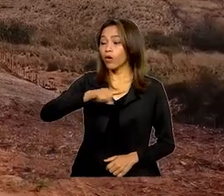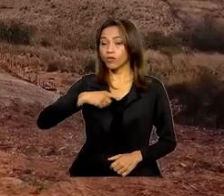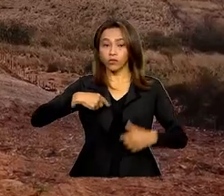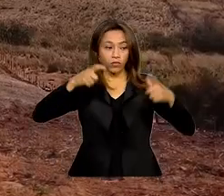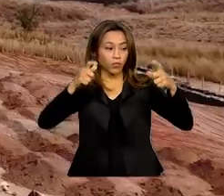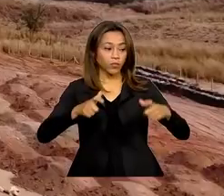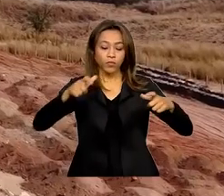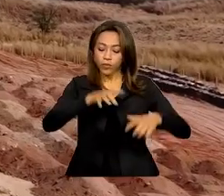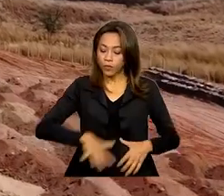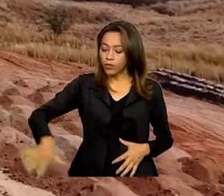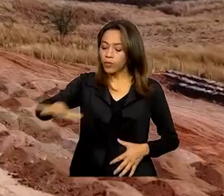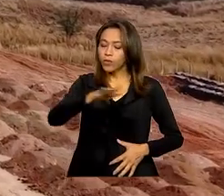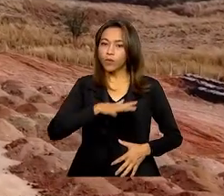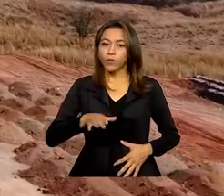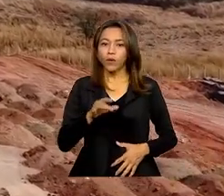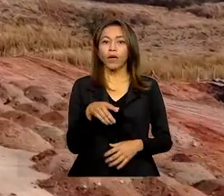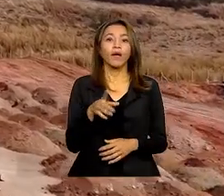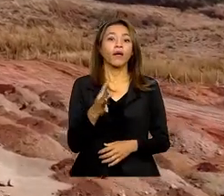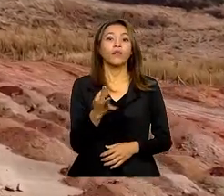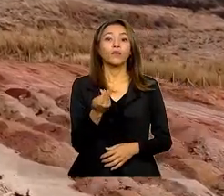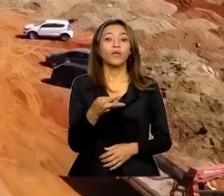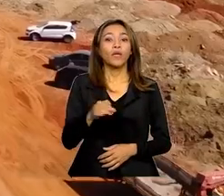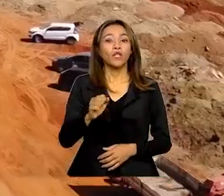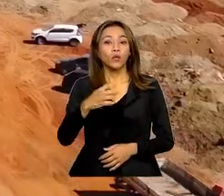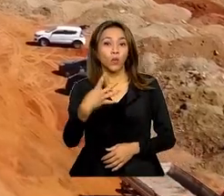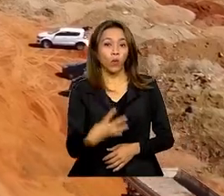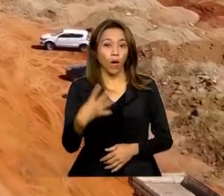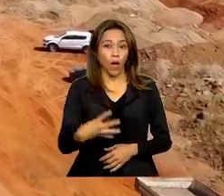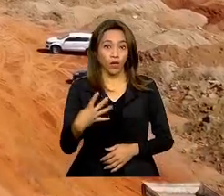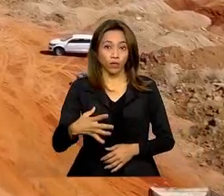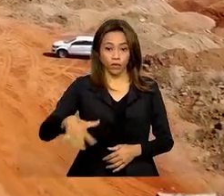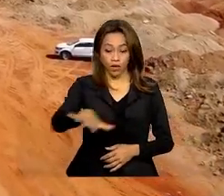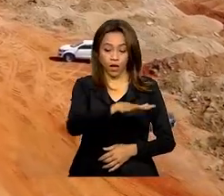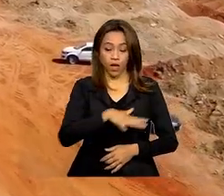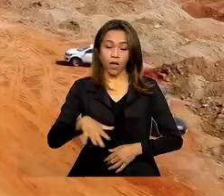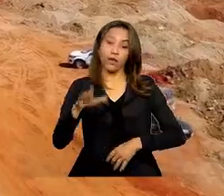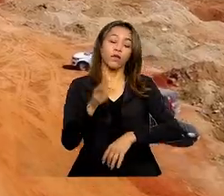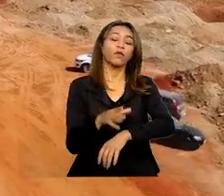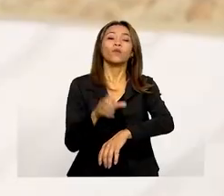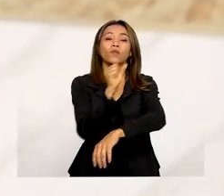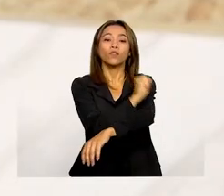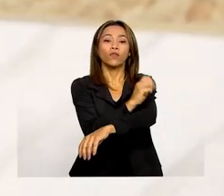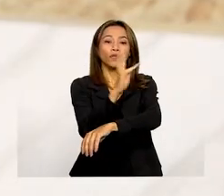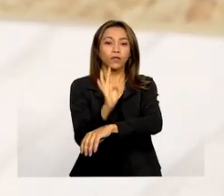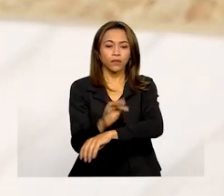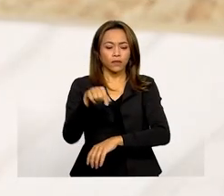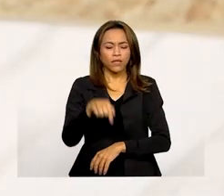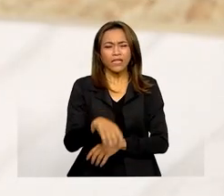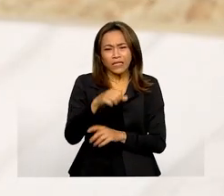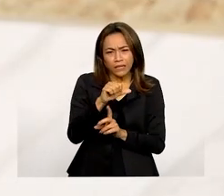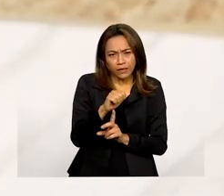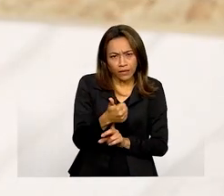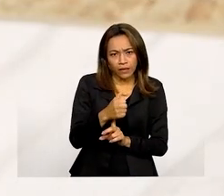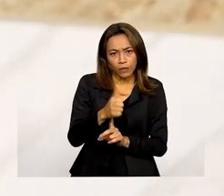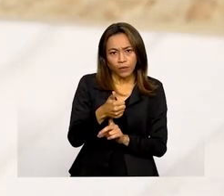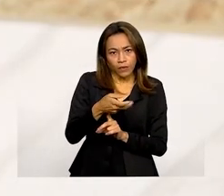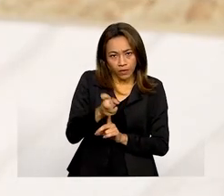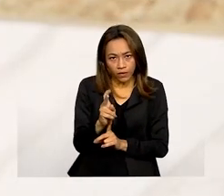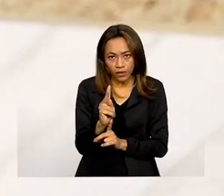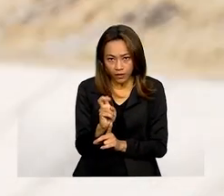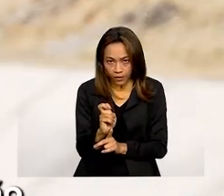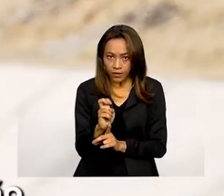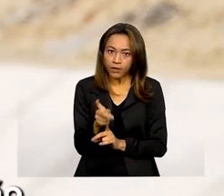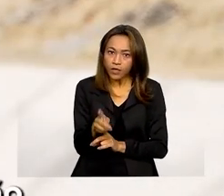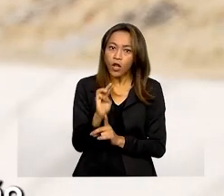Estamos aqui no trecho 4 do projeto de integração São Francisco, conhecido como Ramal do Apodi. Essa obra aqui tem 115 km de